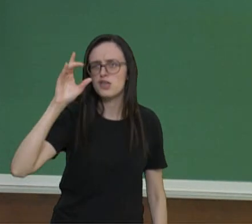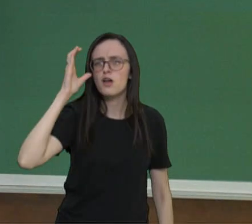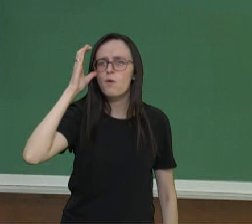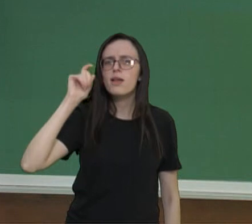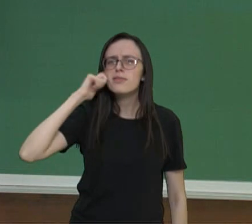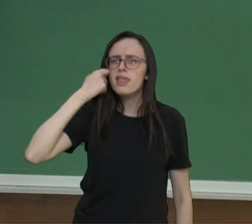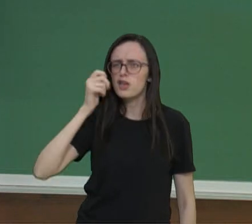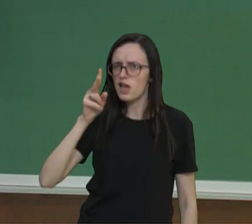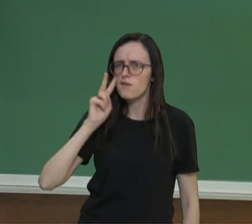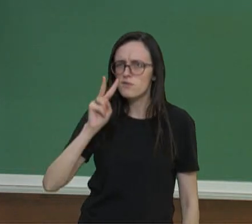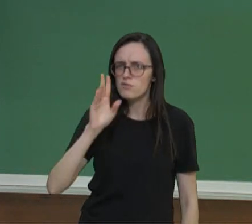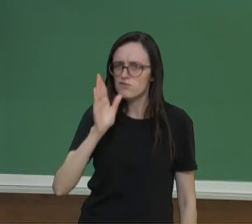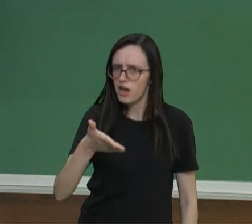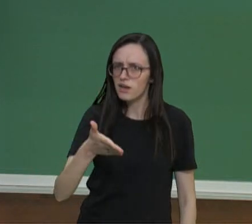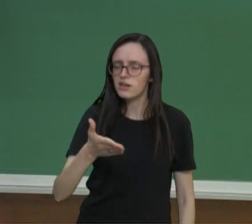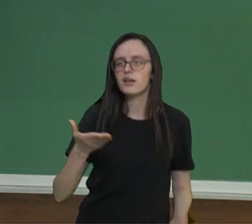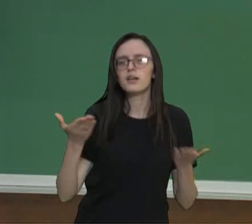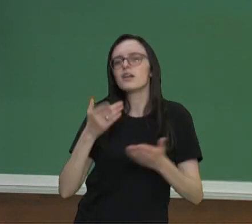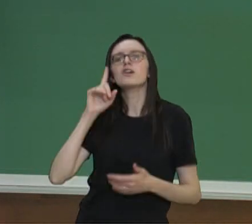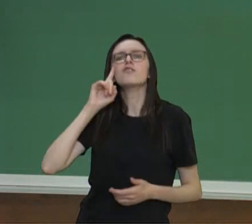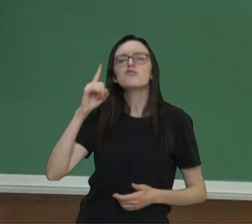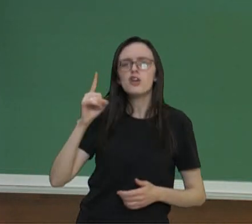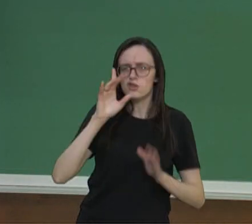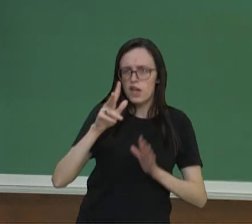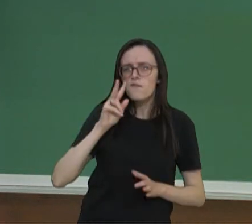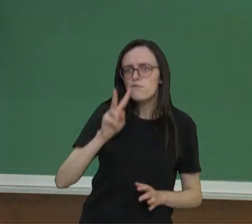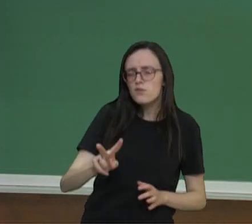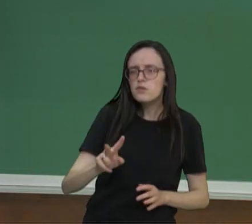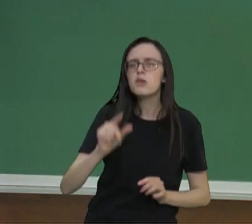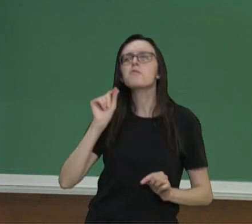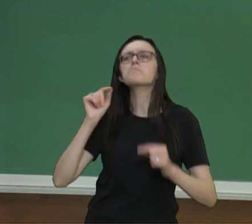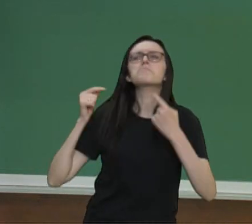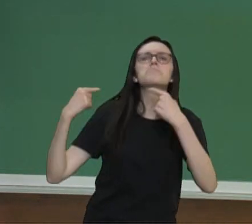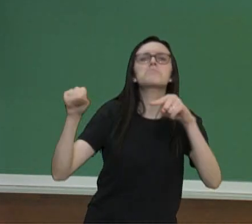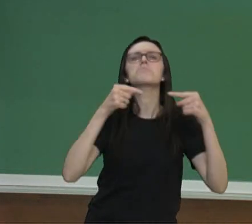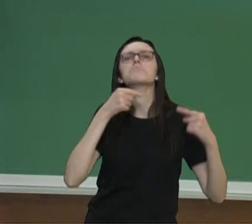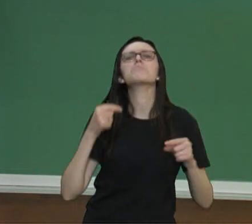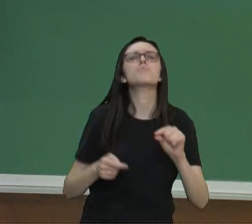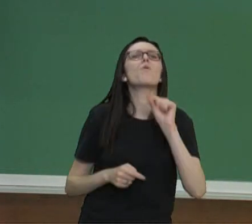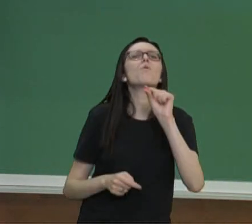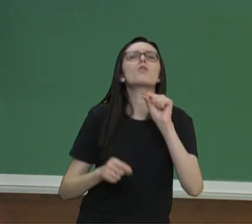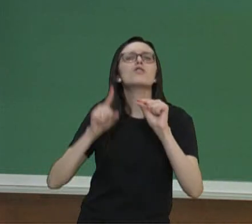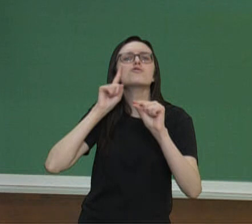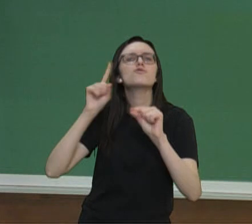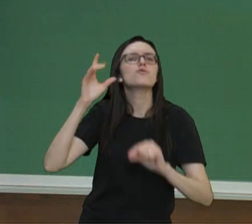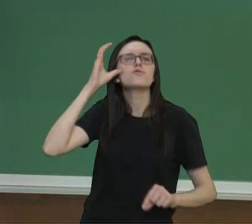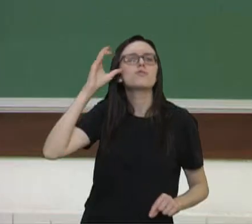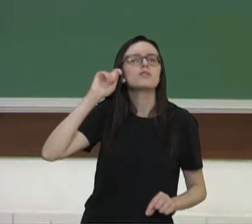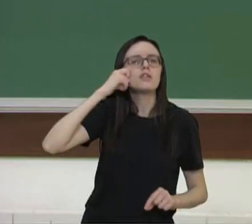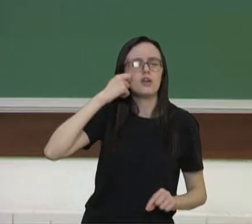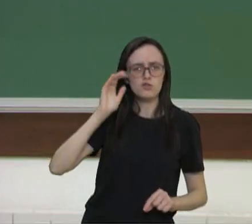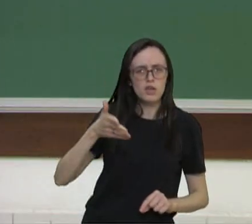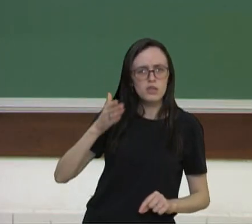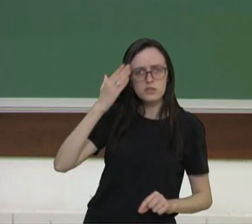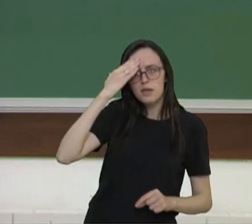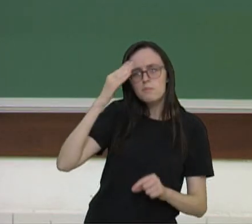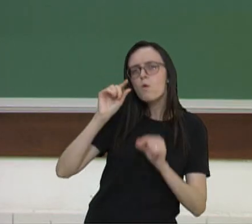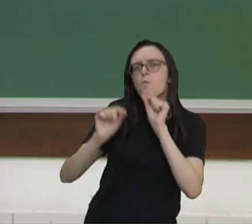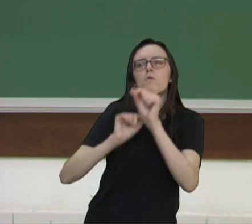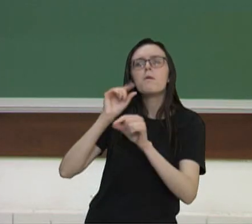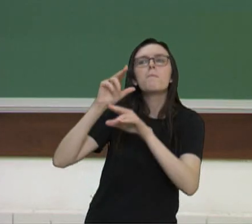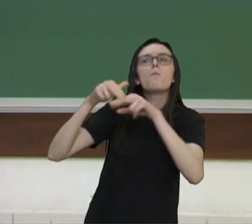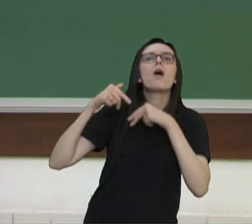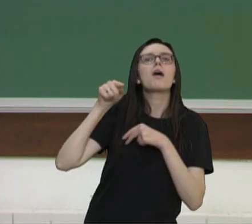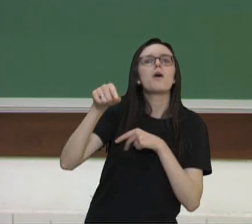Já ouviu falar desse dia? Já ouviu falar do que se é discutido no Dia da Consciência Negra ou por causa do Dia